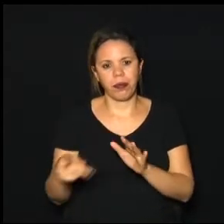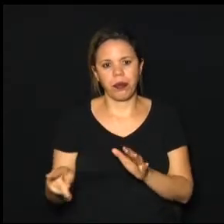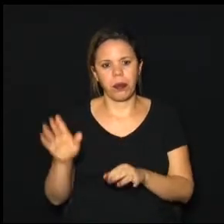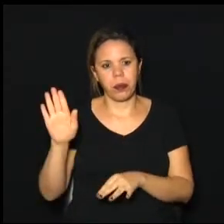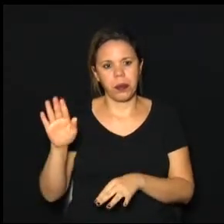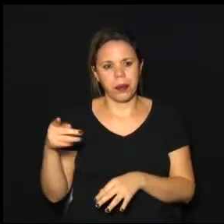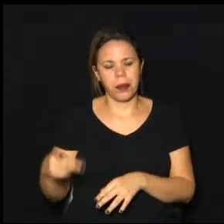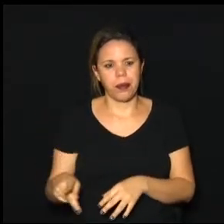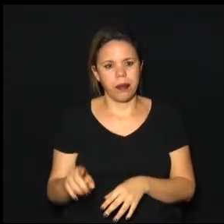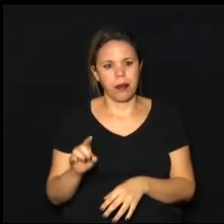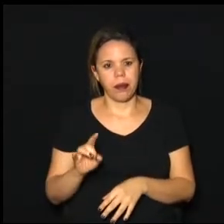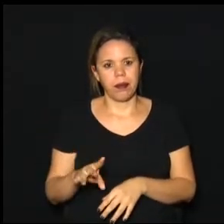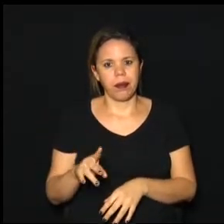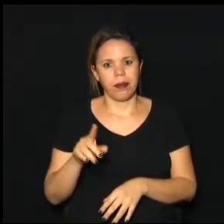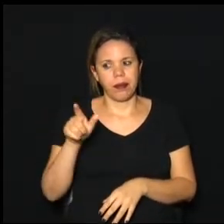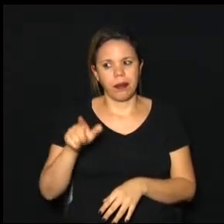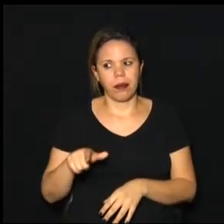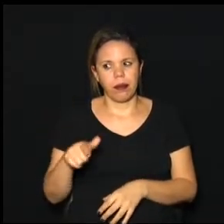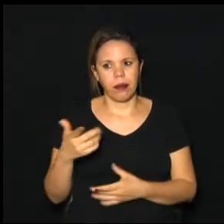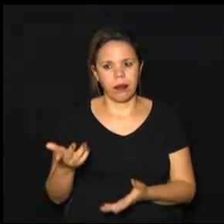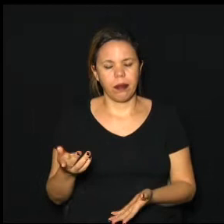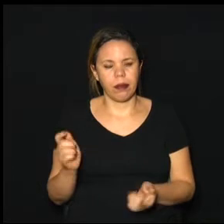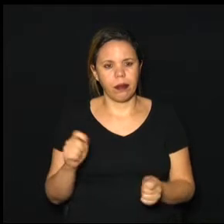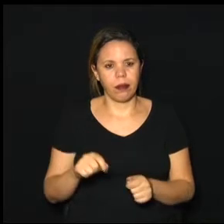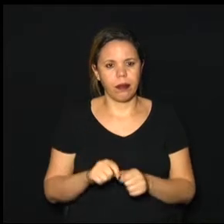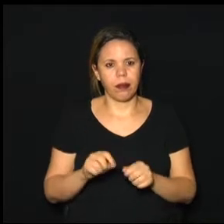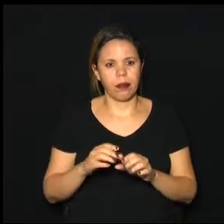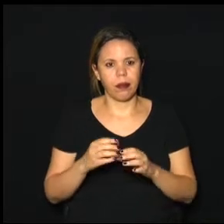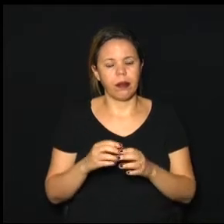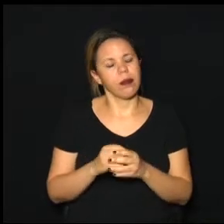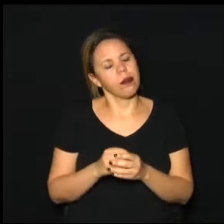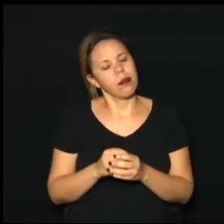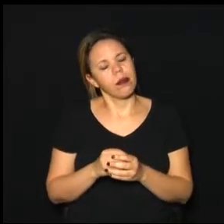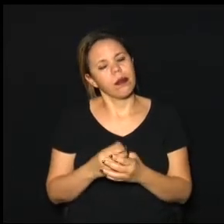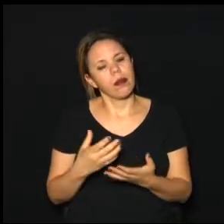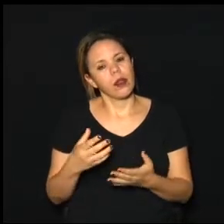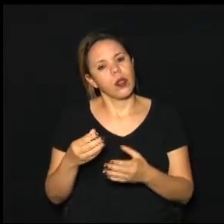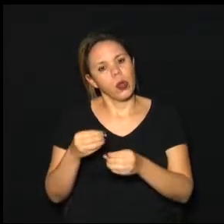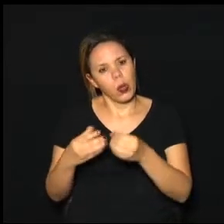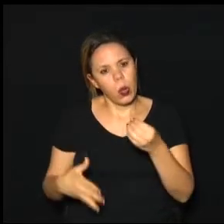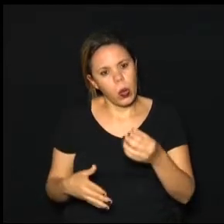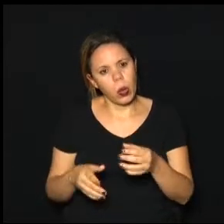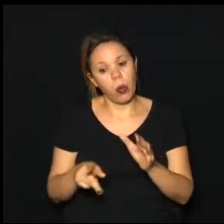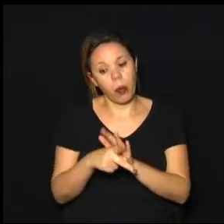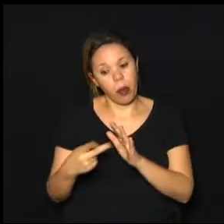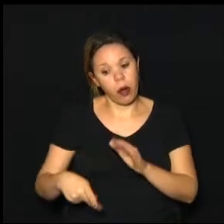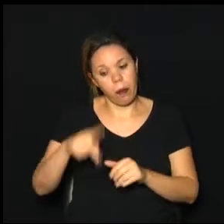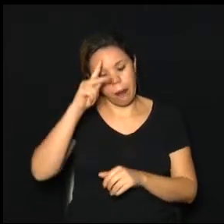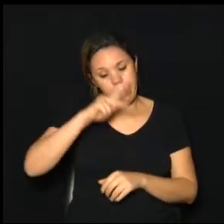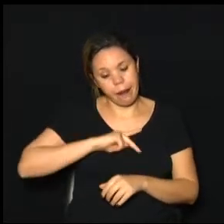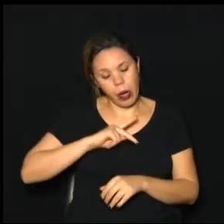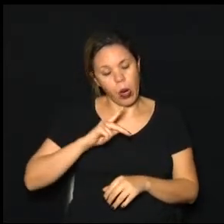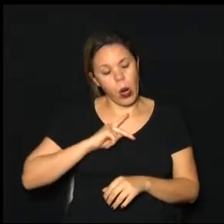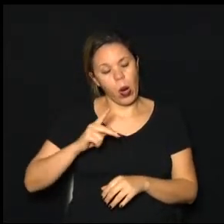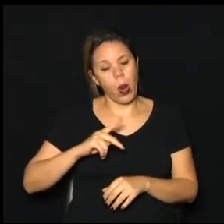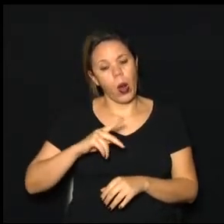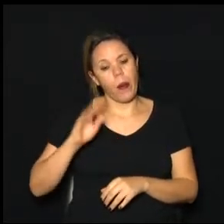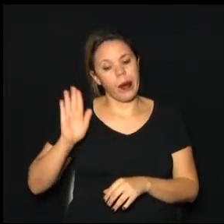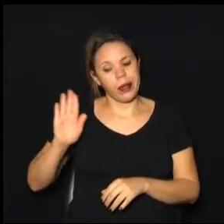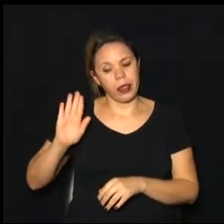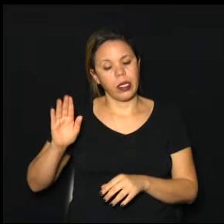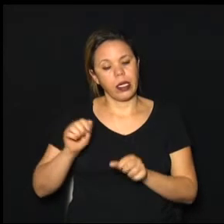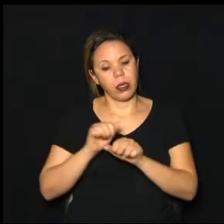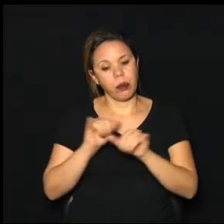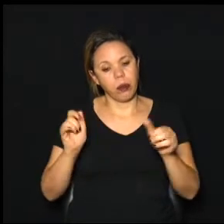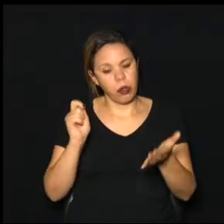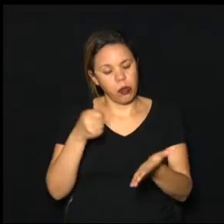seu candidato. Só o seu candidato pode impulsionar os conteúdos produzidos por ele. E o impulsionamento, pessoal,